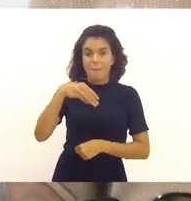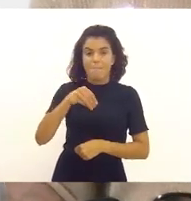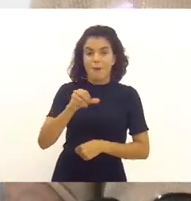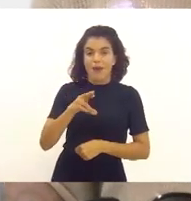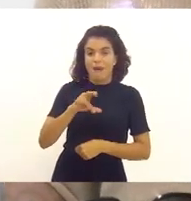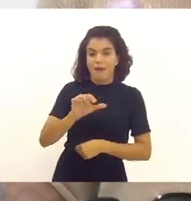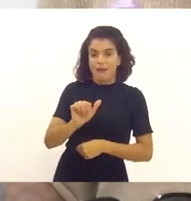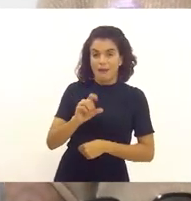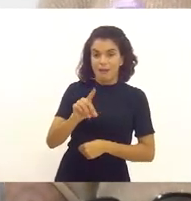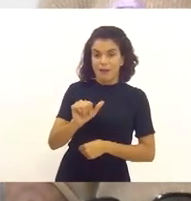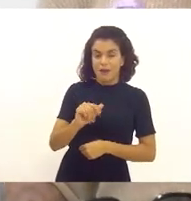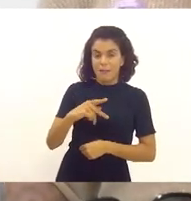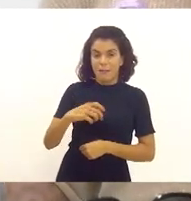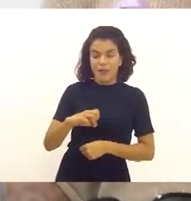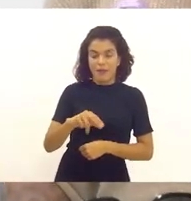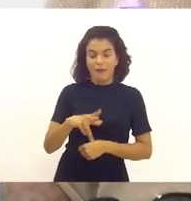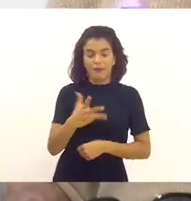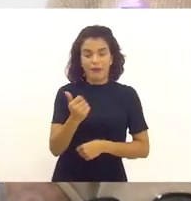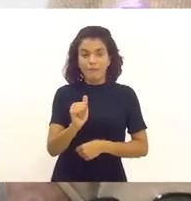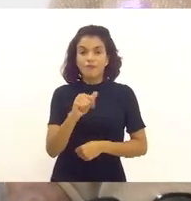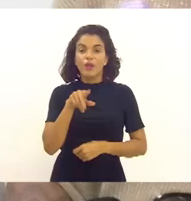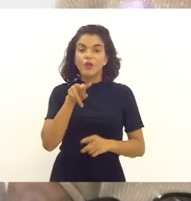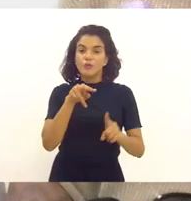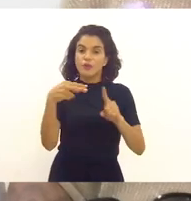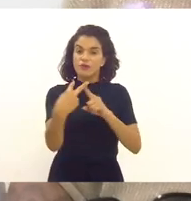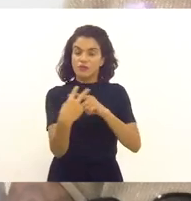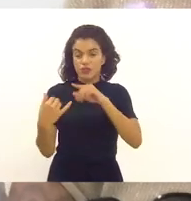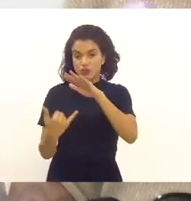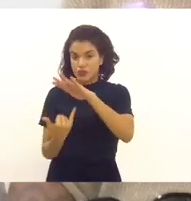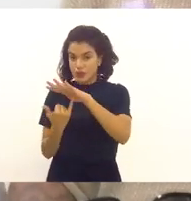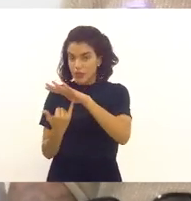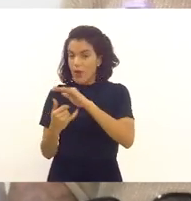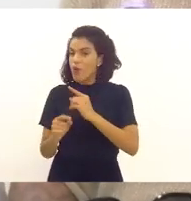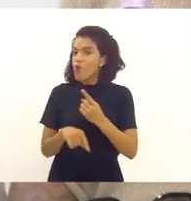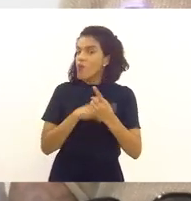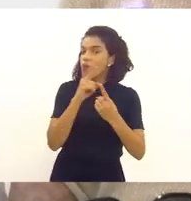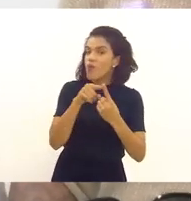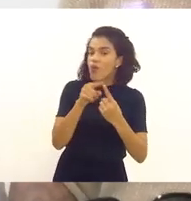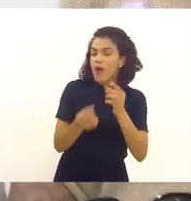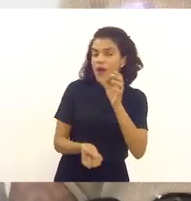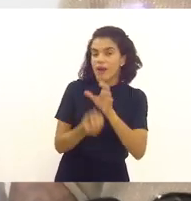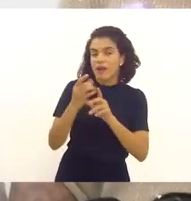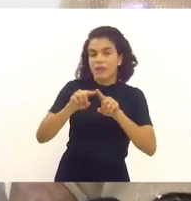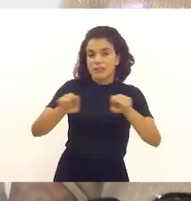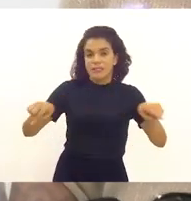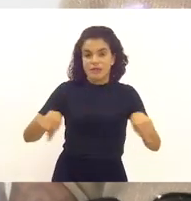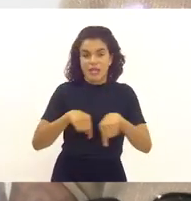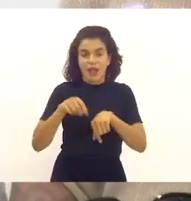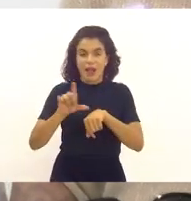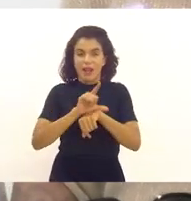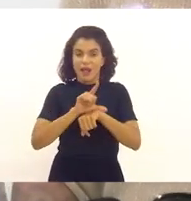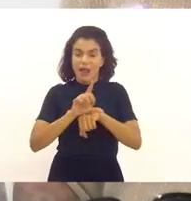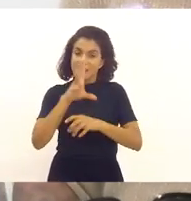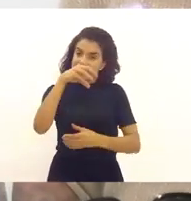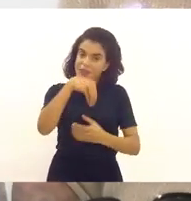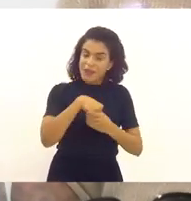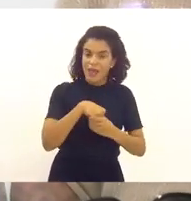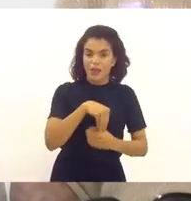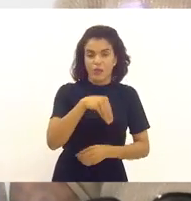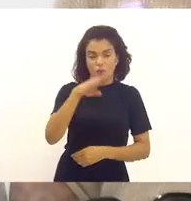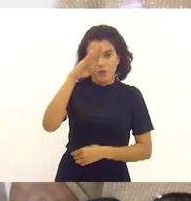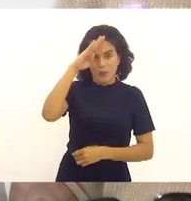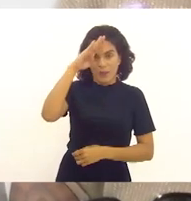alguma mudanças no ponto de vista institucional um deles é a criação das salas lilás da Patrulha Maria da Penha dentro dos batalhões